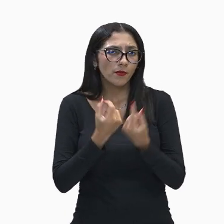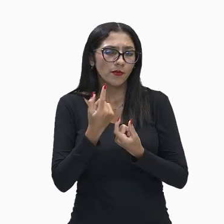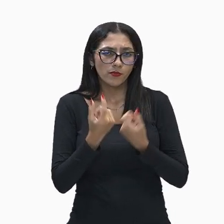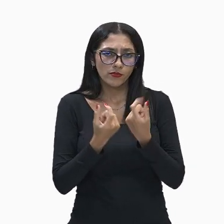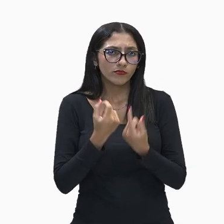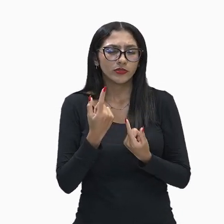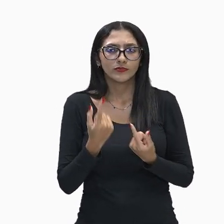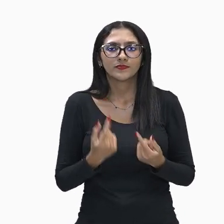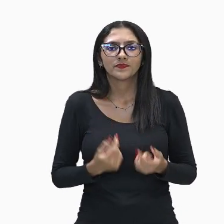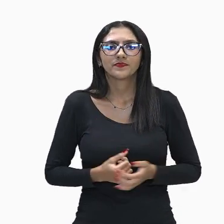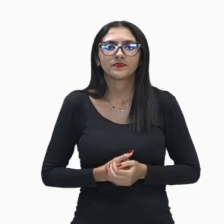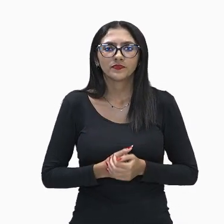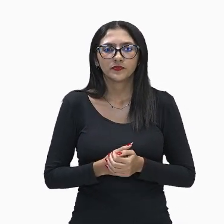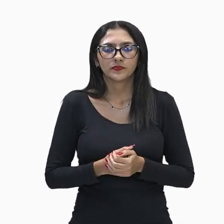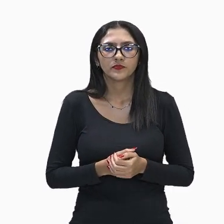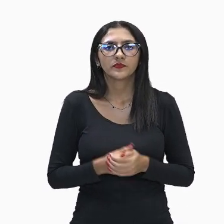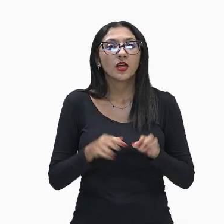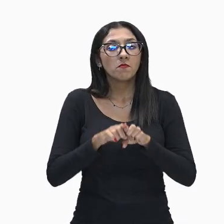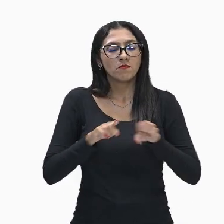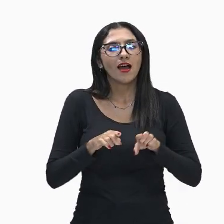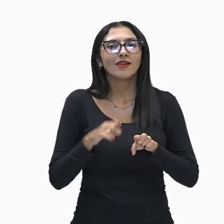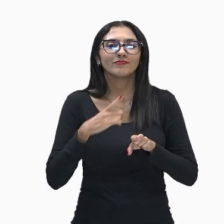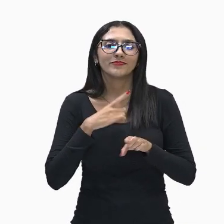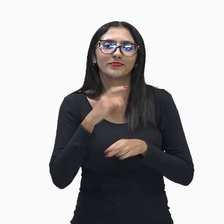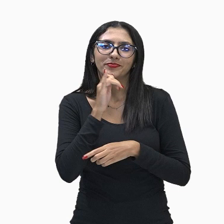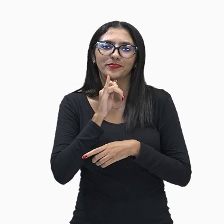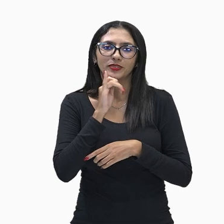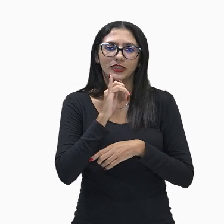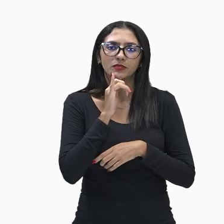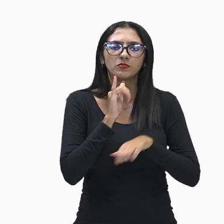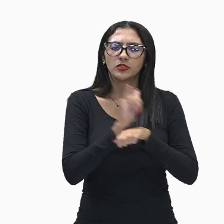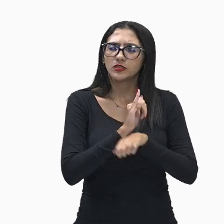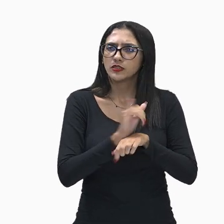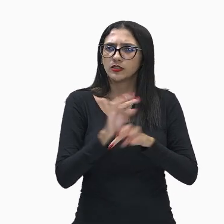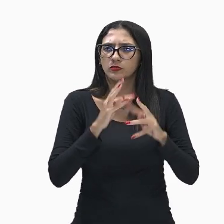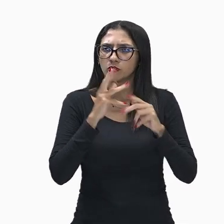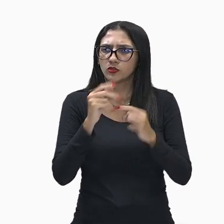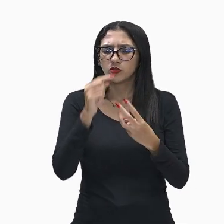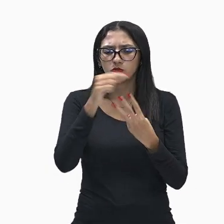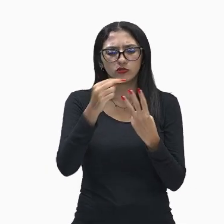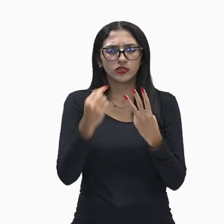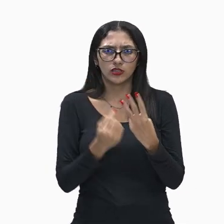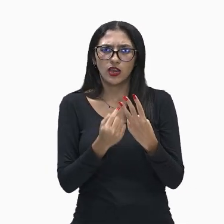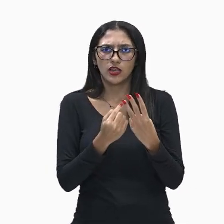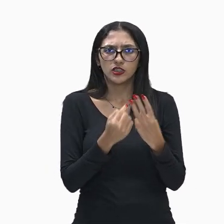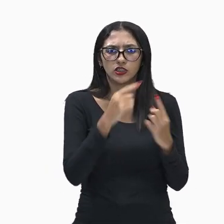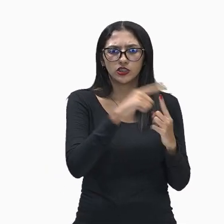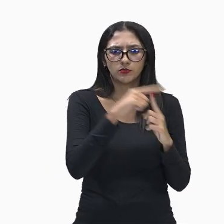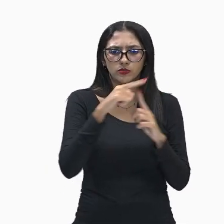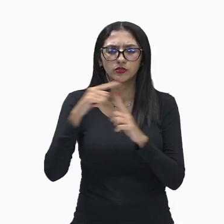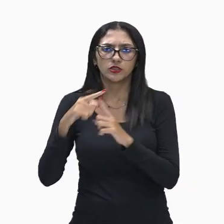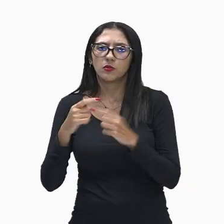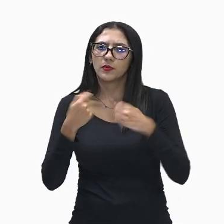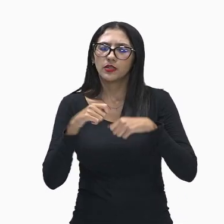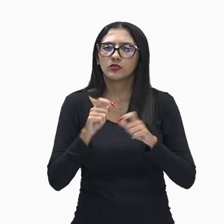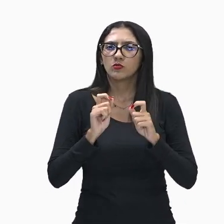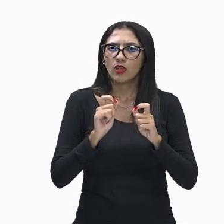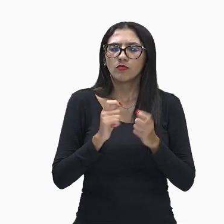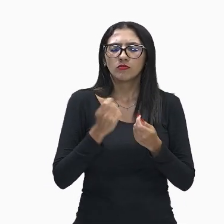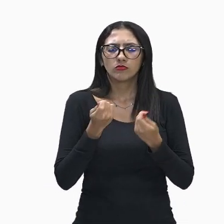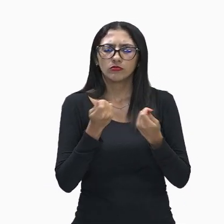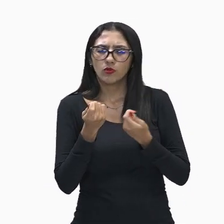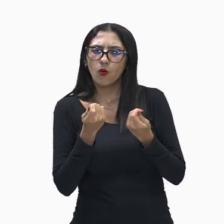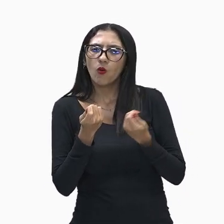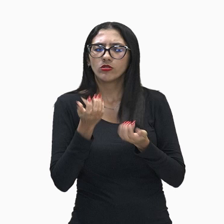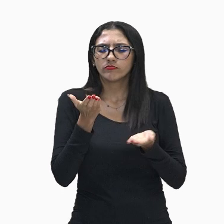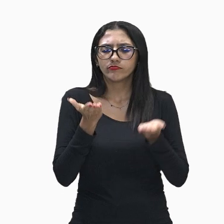tudo e o segredo para para para todos os grupos né que que eu vou apresentar aqui é o equilíbrio ok a